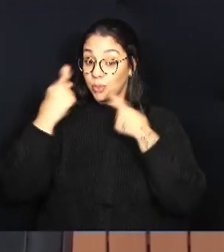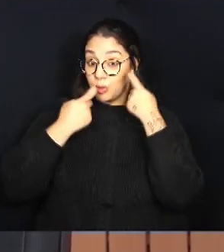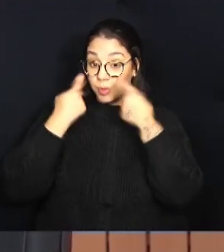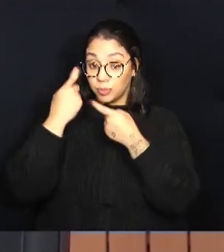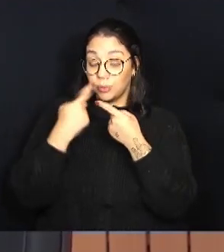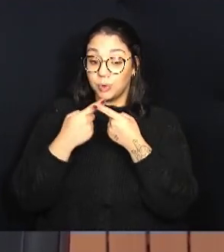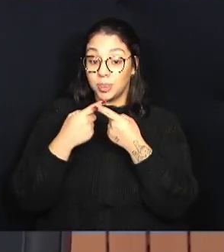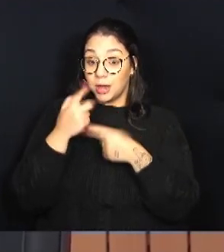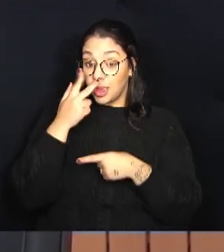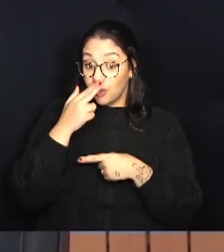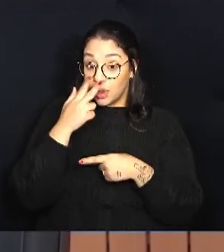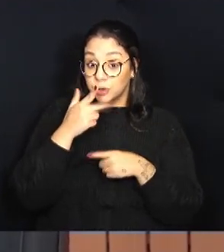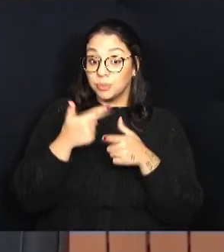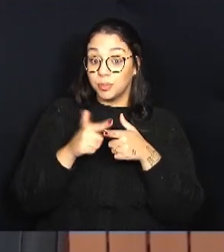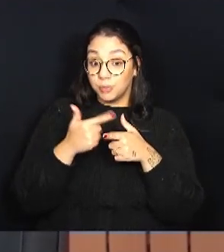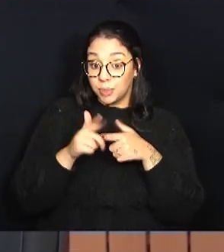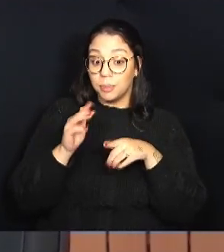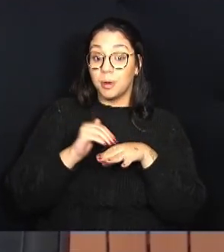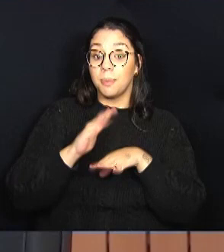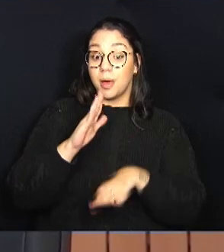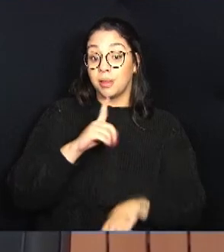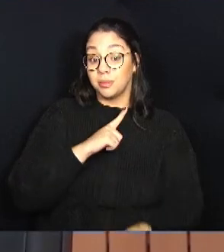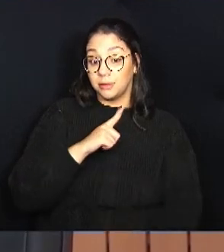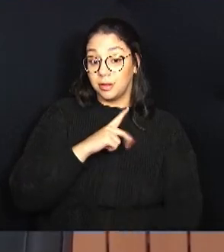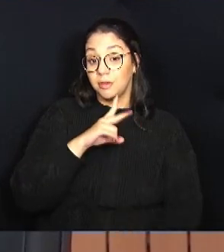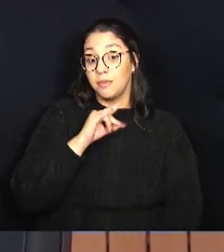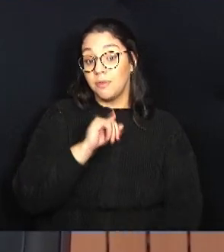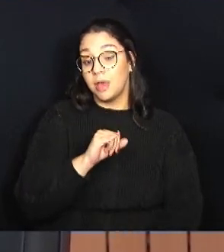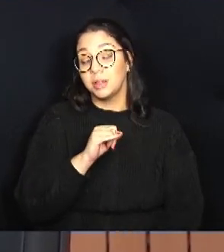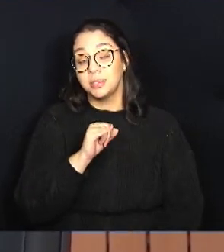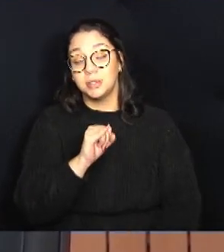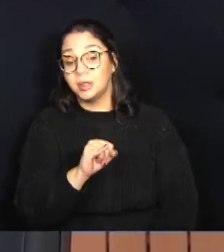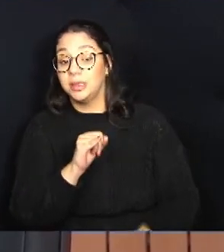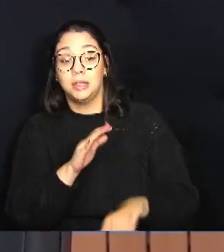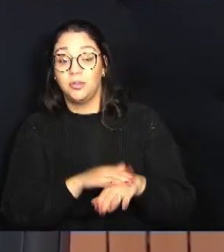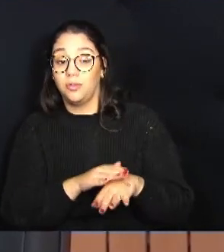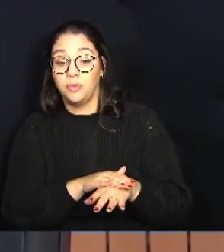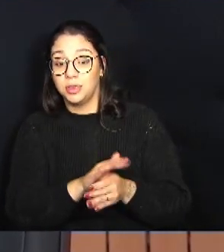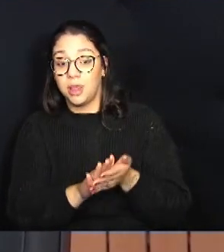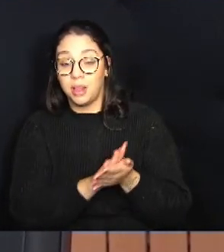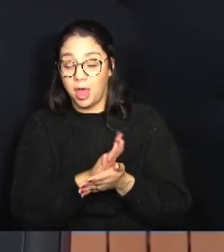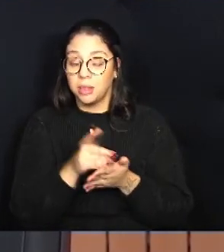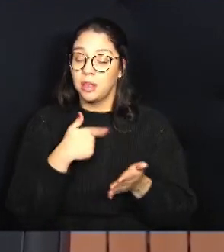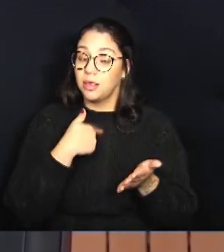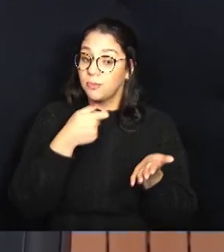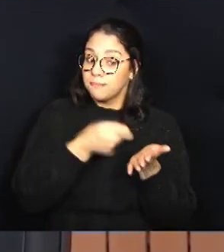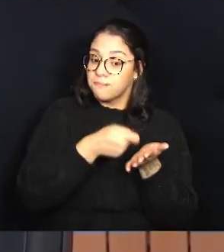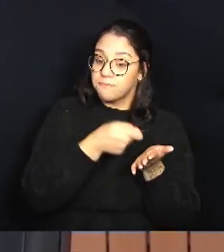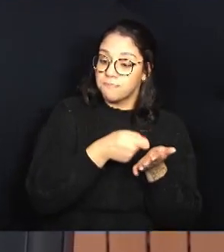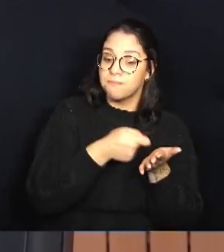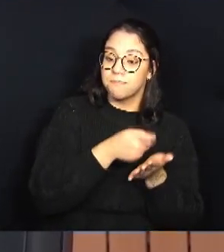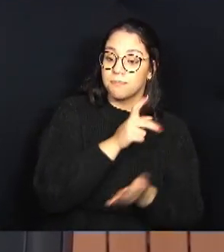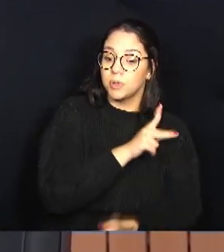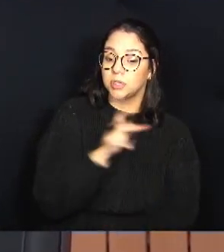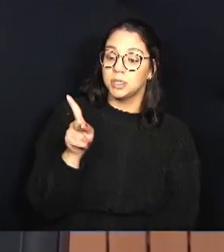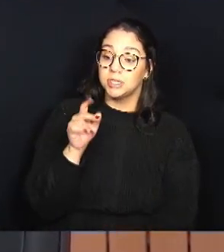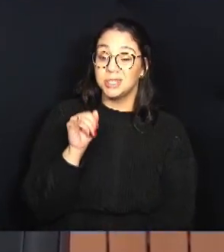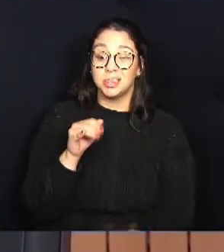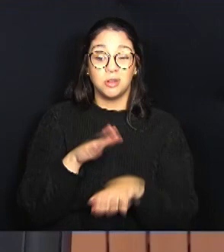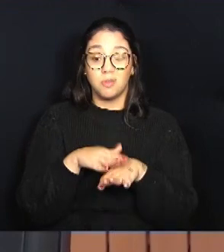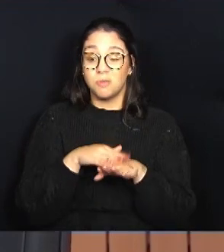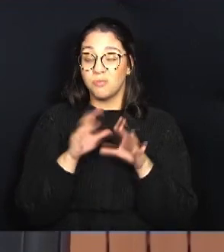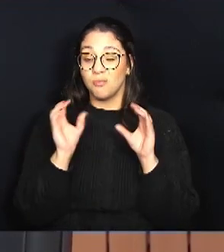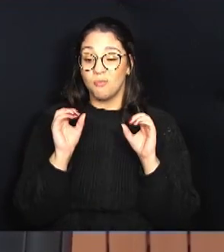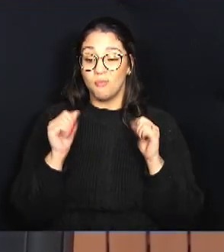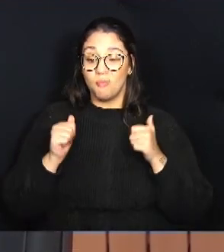gente vai ter problemas maiores se nada for feito. E eu insisto, presidente, que o não fazer nada,